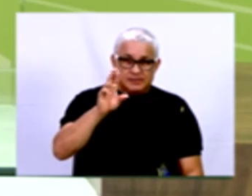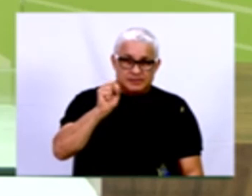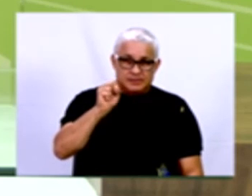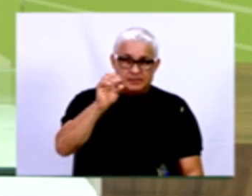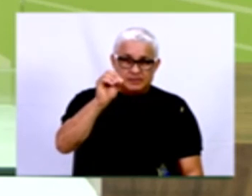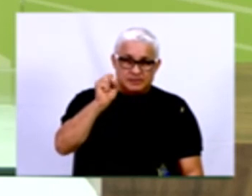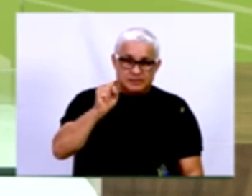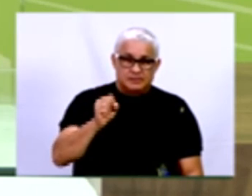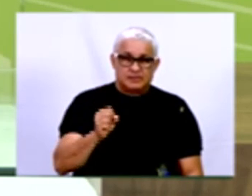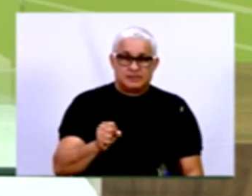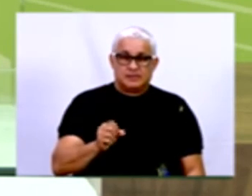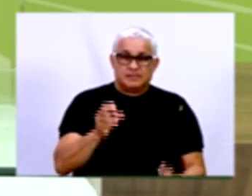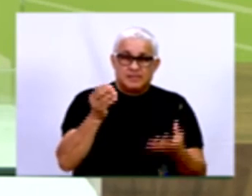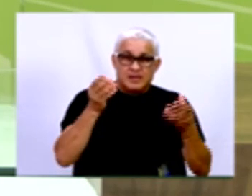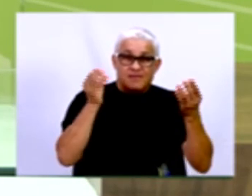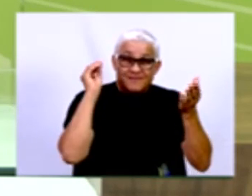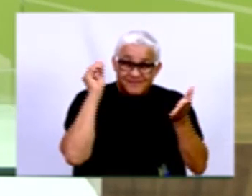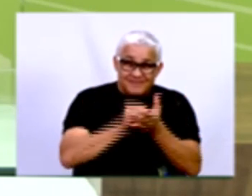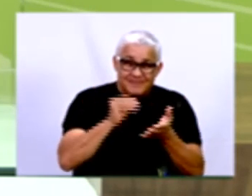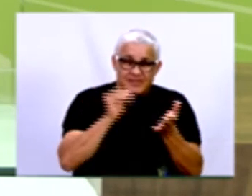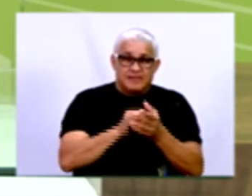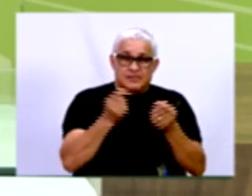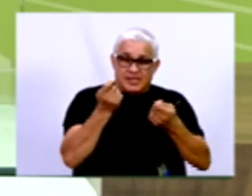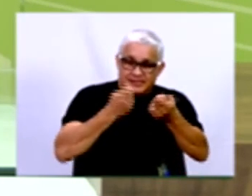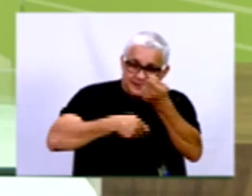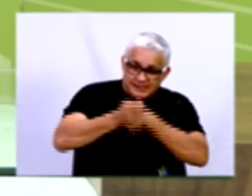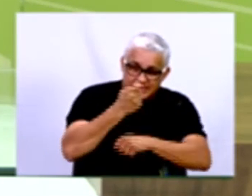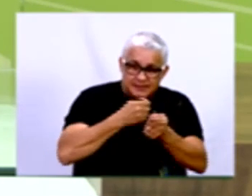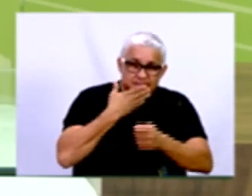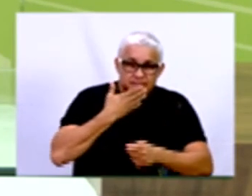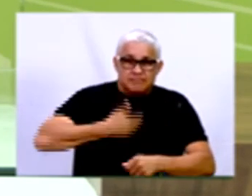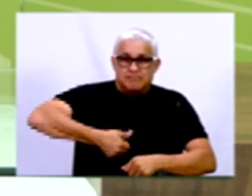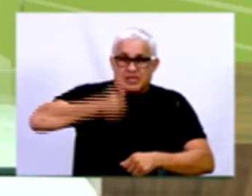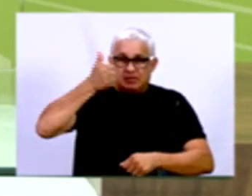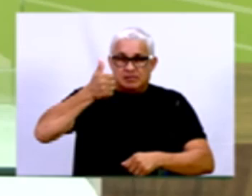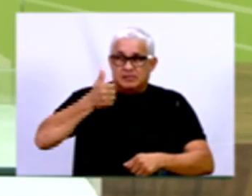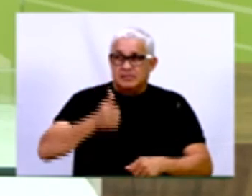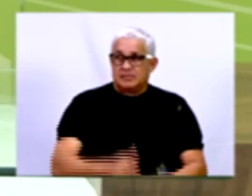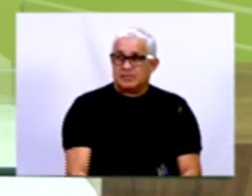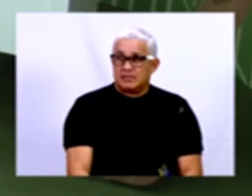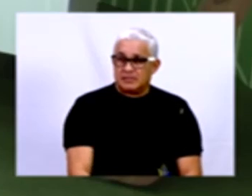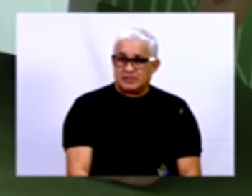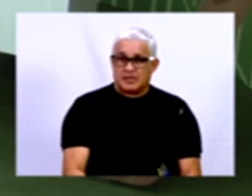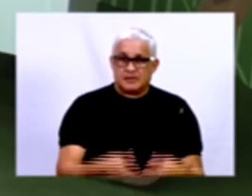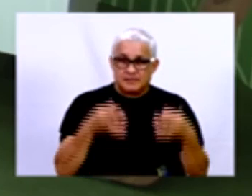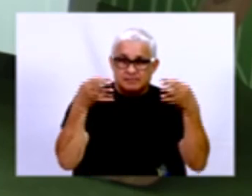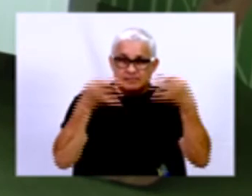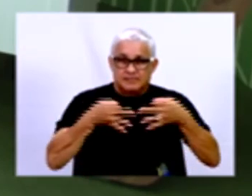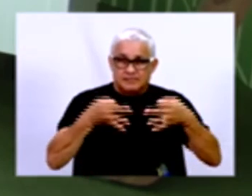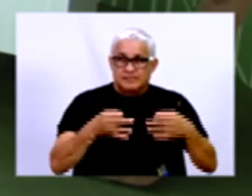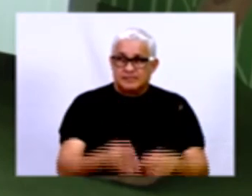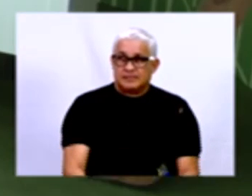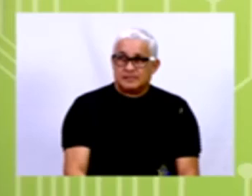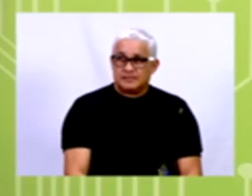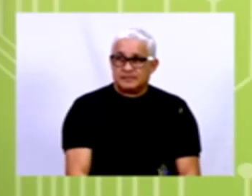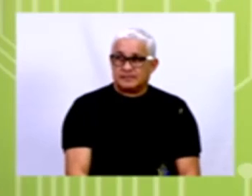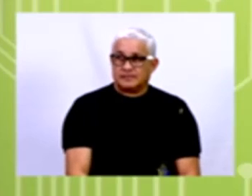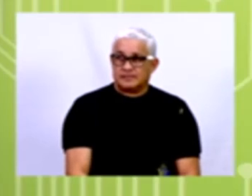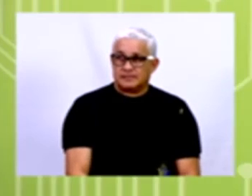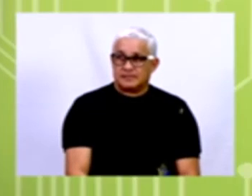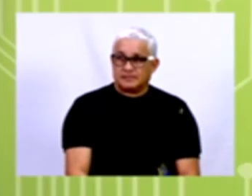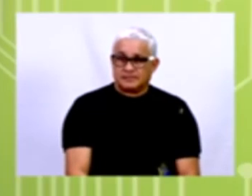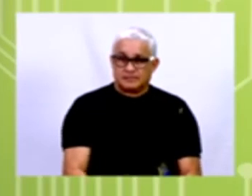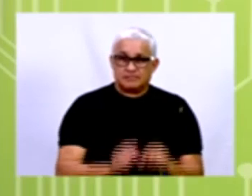escasso e administrar ele para conseguir gerir ele da melhor maneira possível. Perfeito, professora. Eu quero